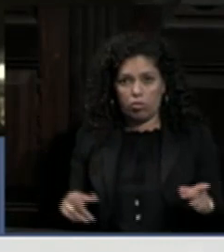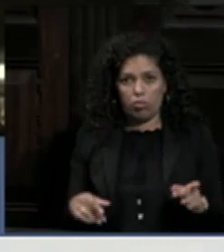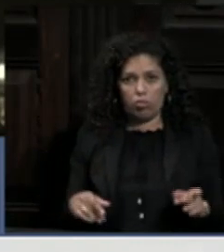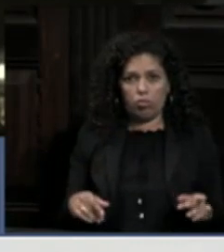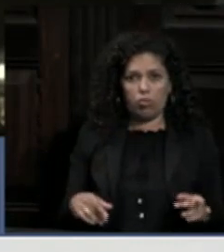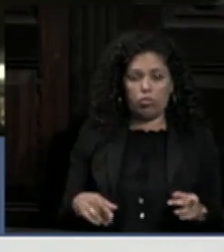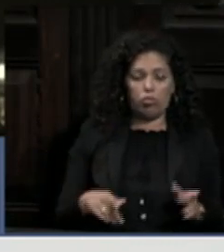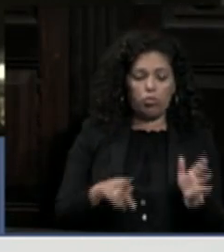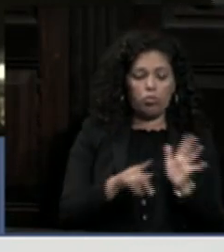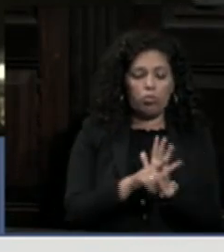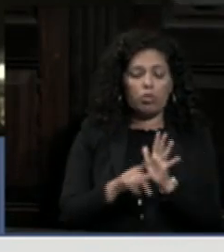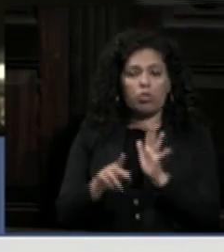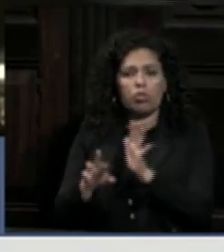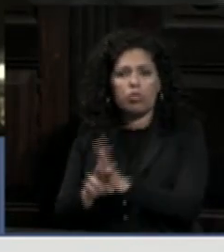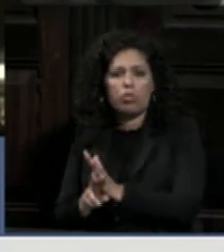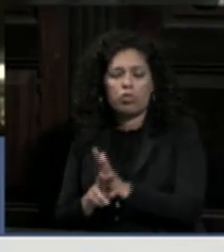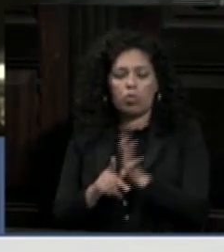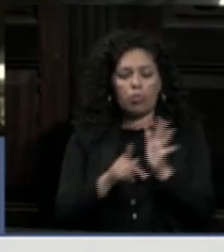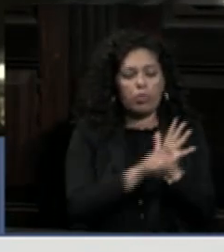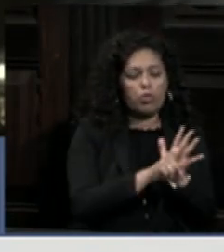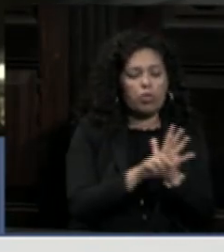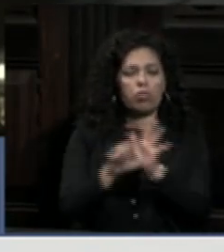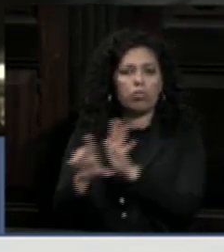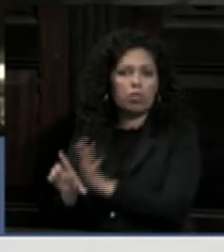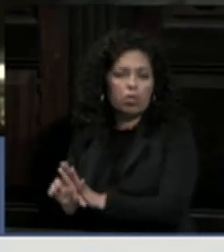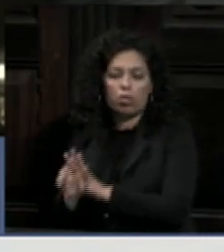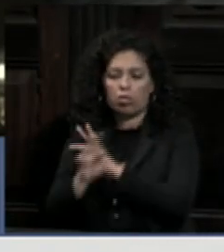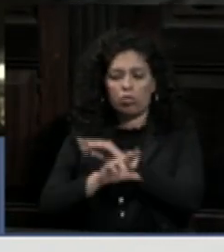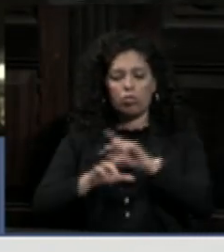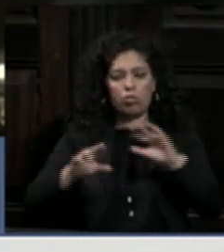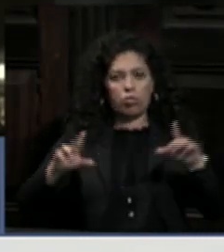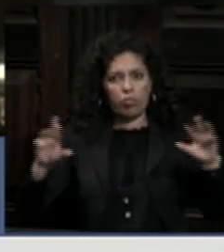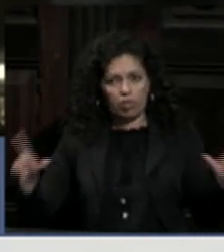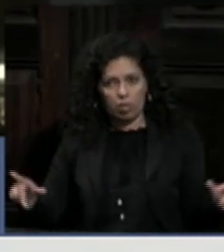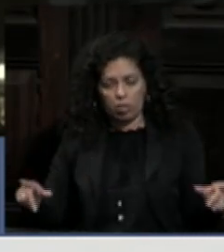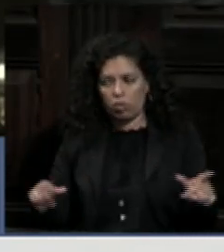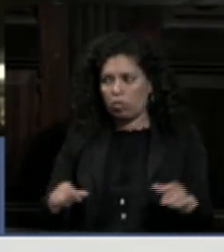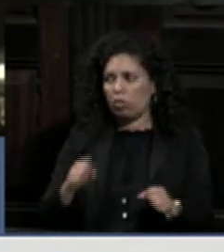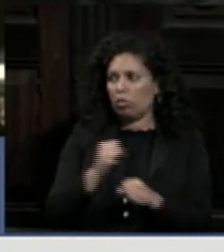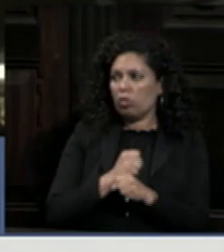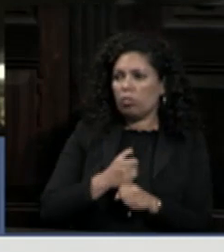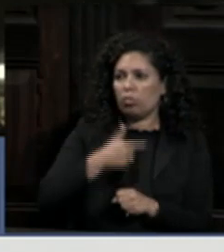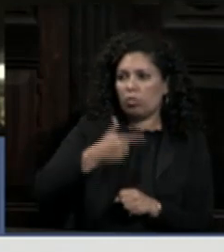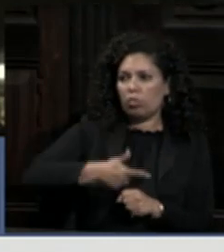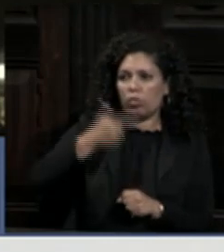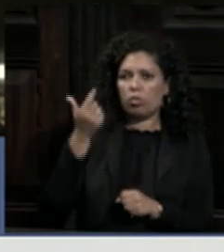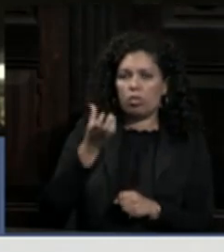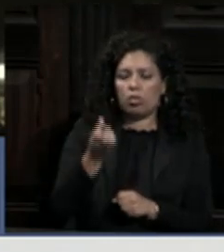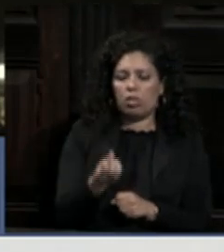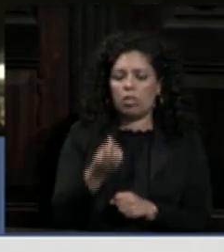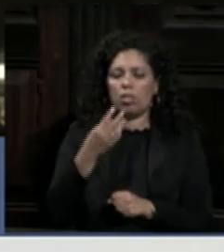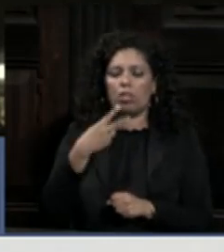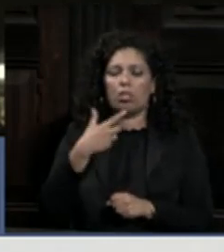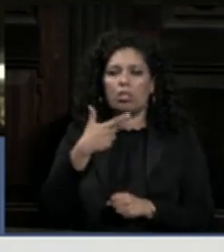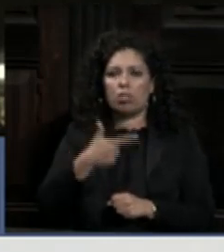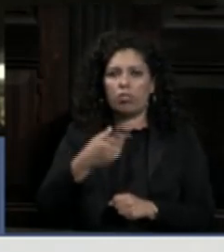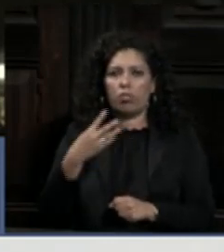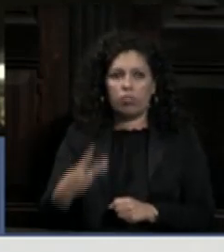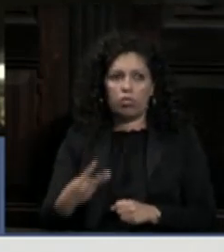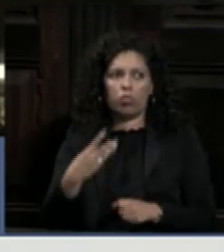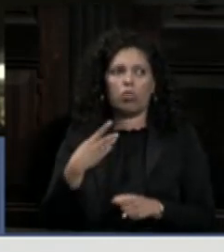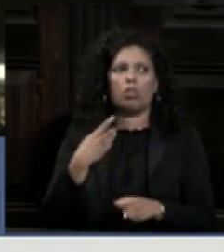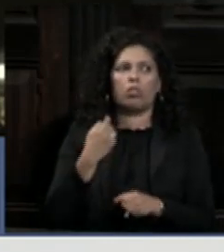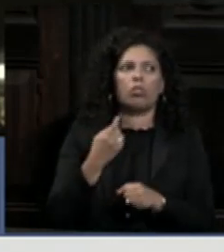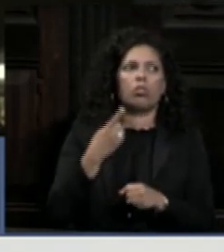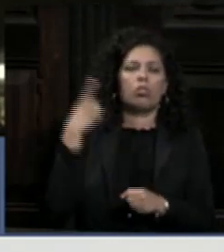projeto em primeira discussão projeto de lei número 2.624 mt-03 deputado